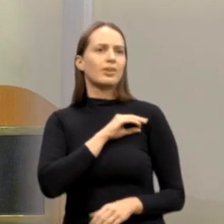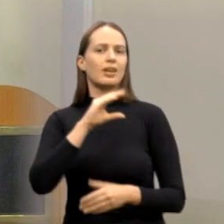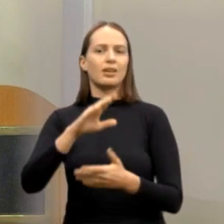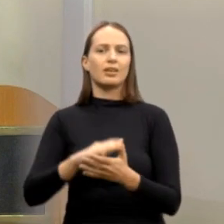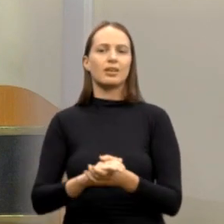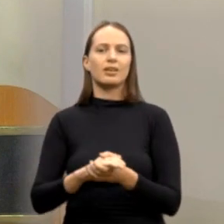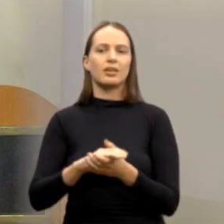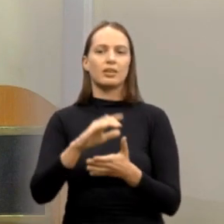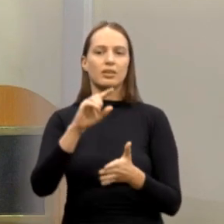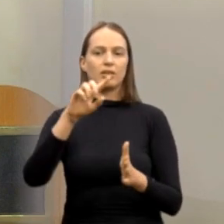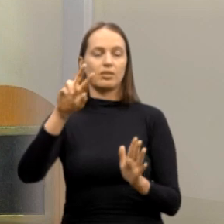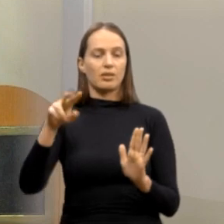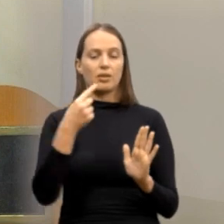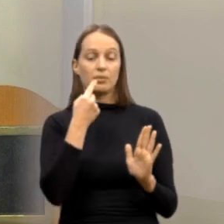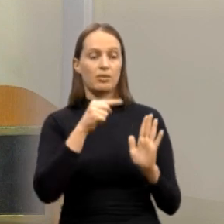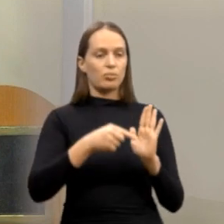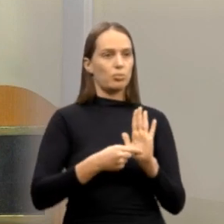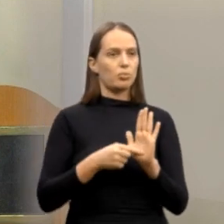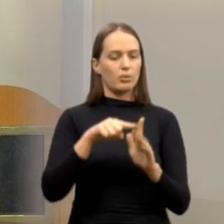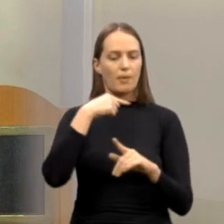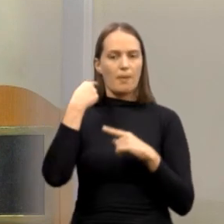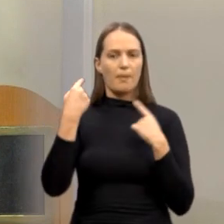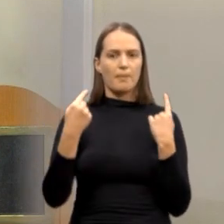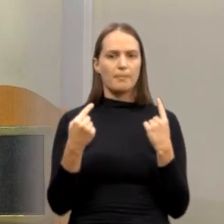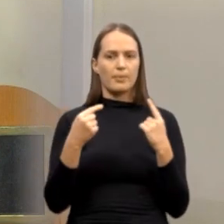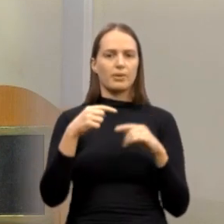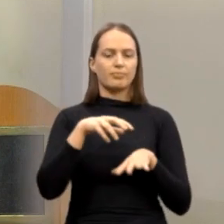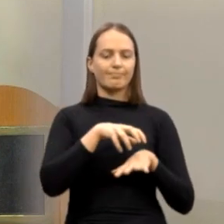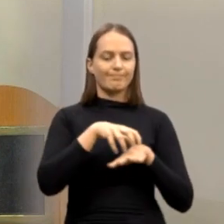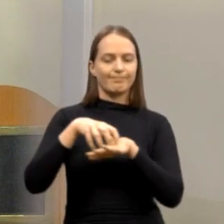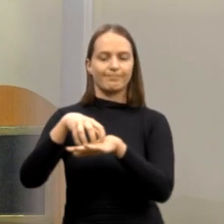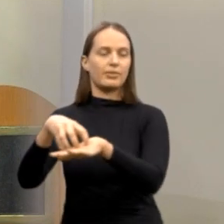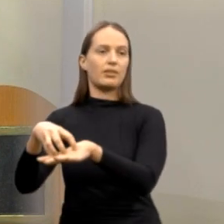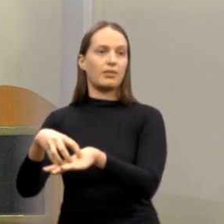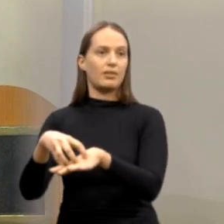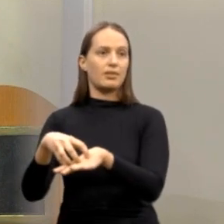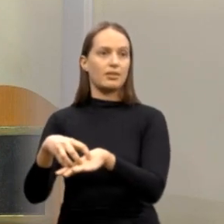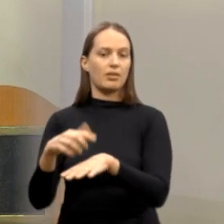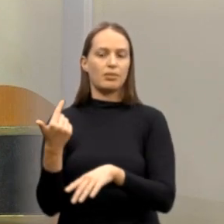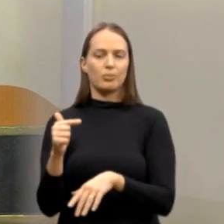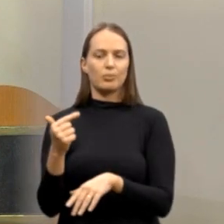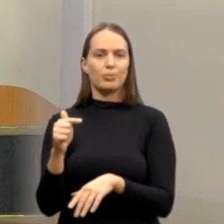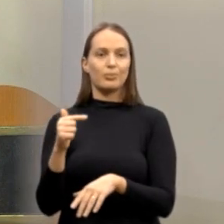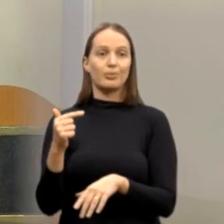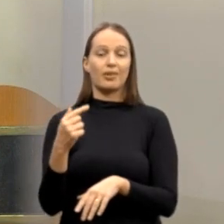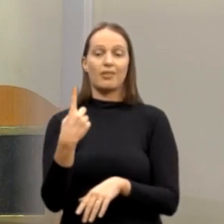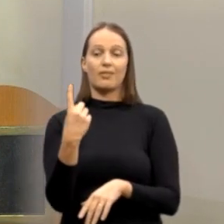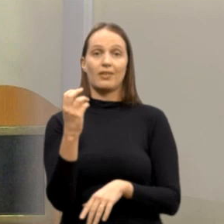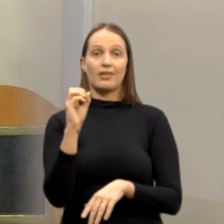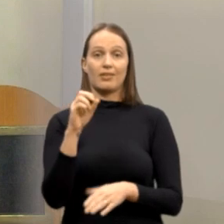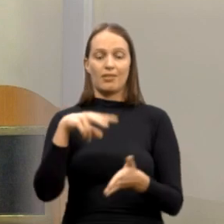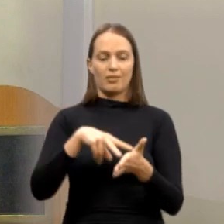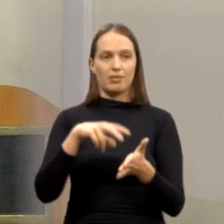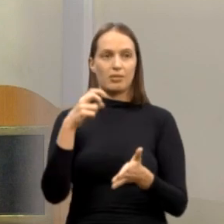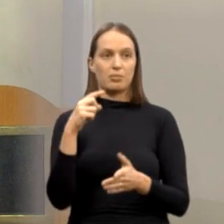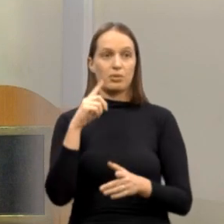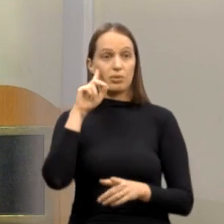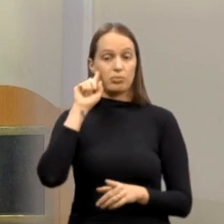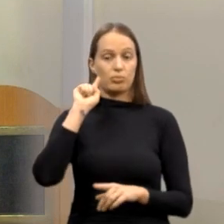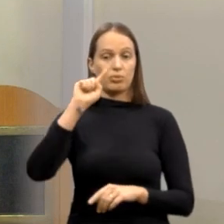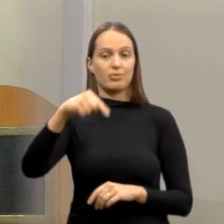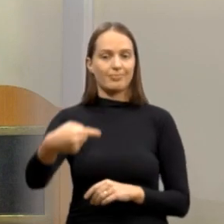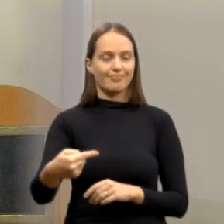deslocou equipe de perícia imediatamente só o fazendo às 10 da manhã o crime aconteceu